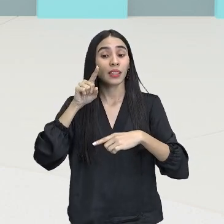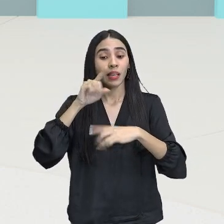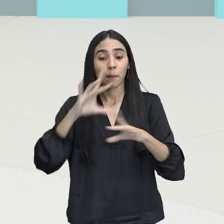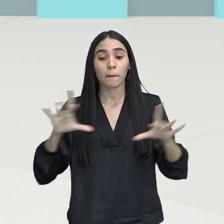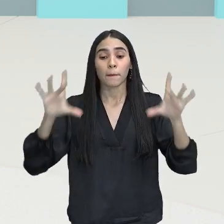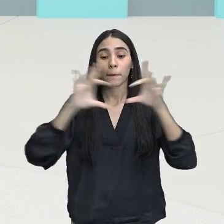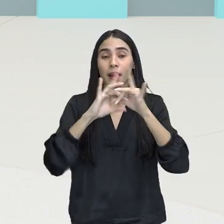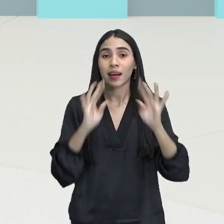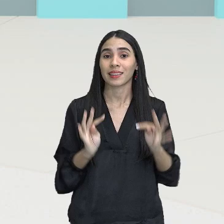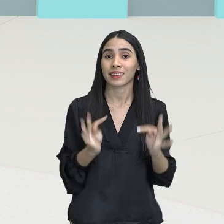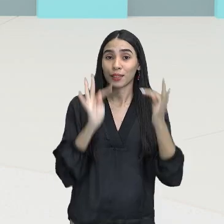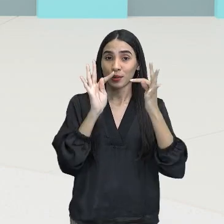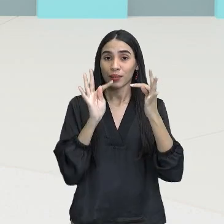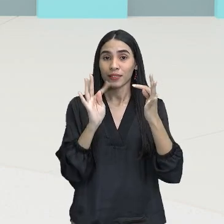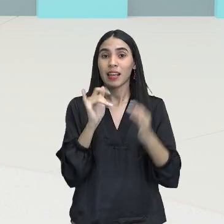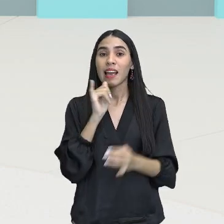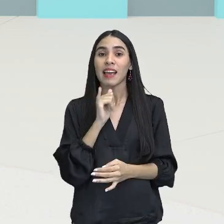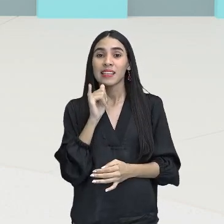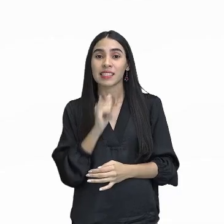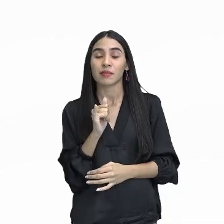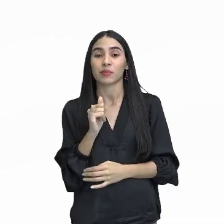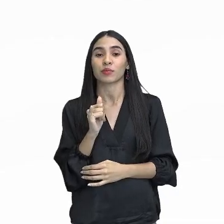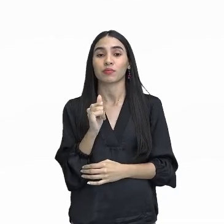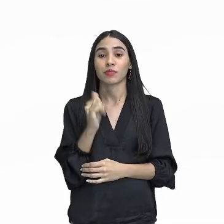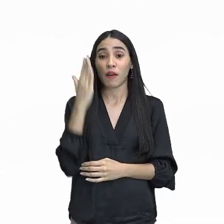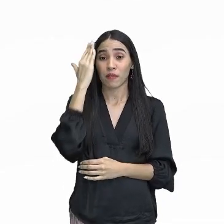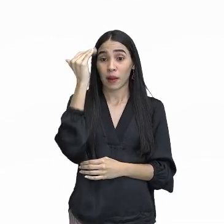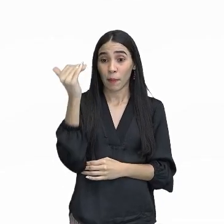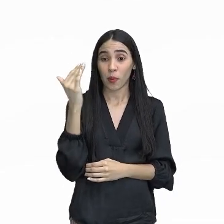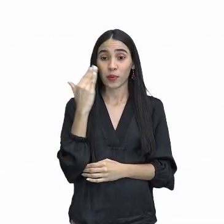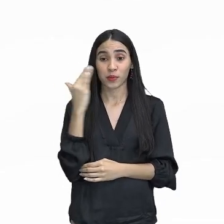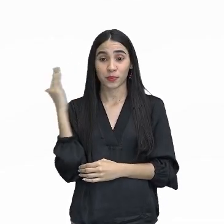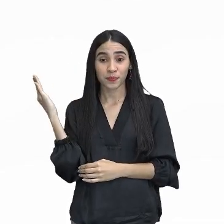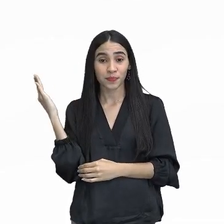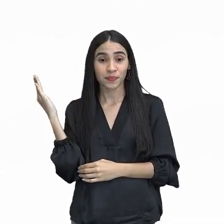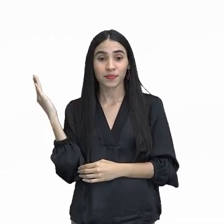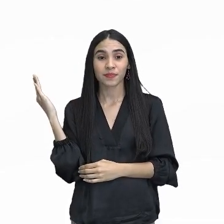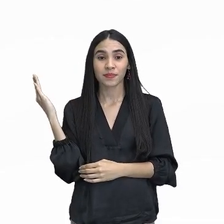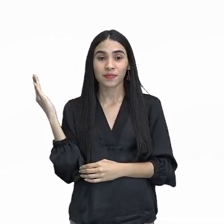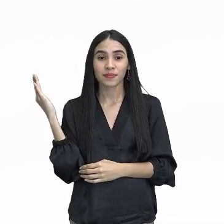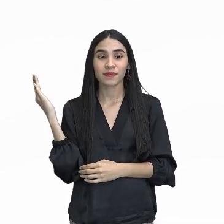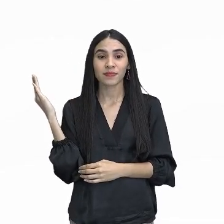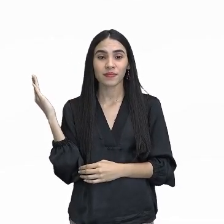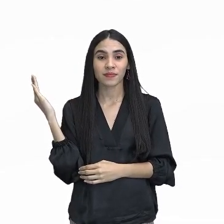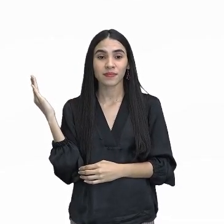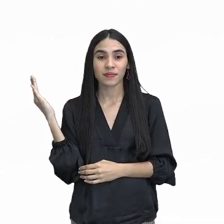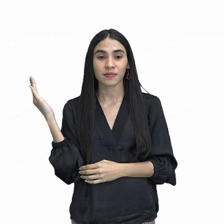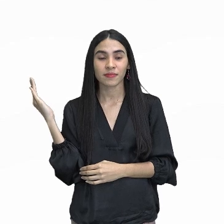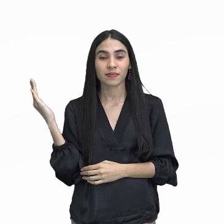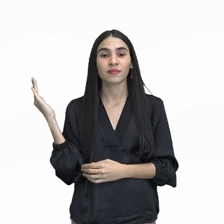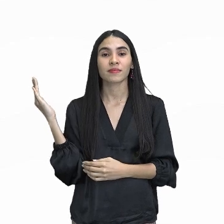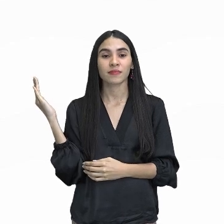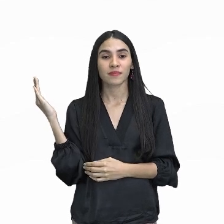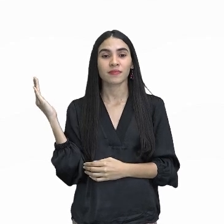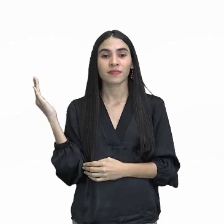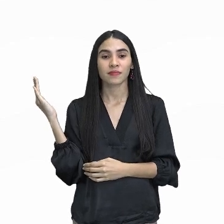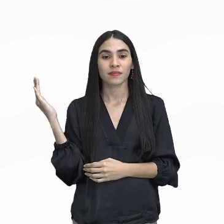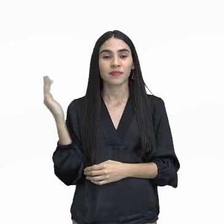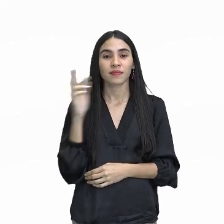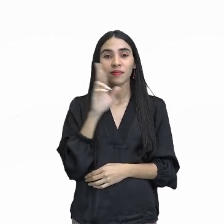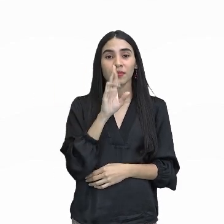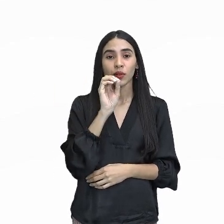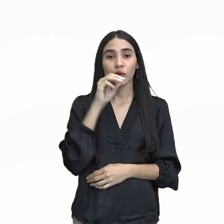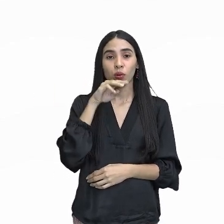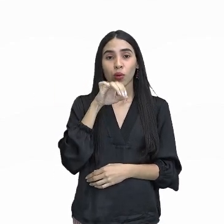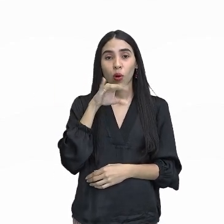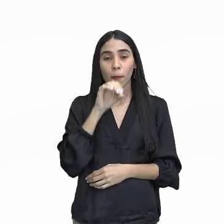tecnologia. Olha só esses dois clássicos. Estamos vendo aqui o Romeu e Julieta,